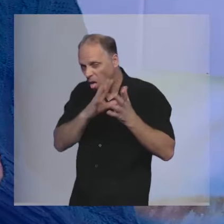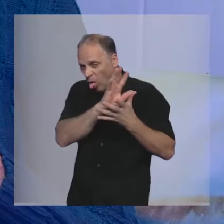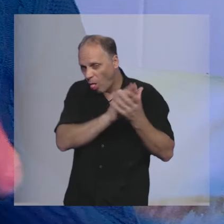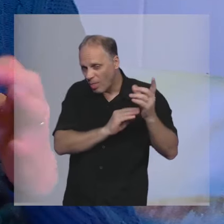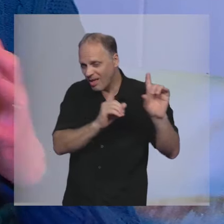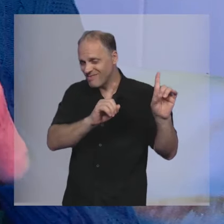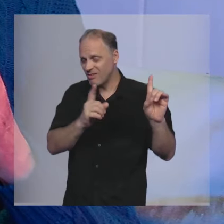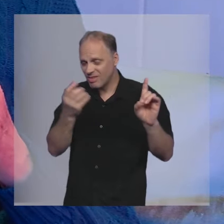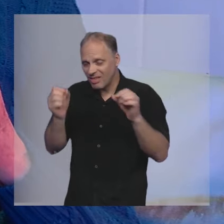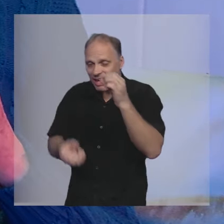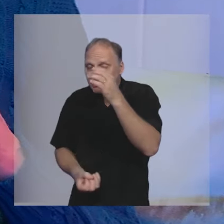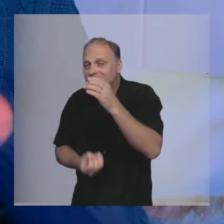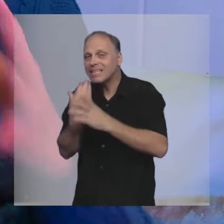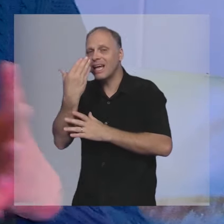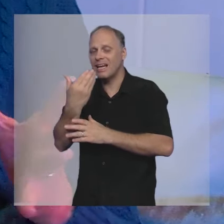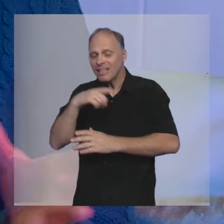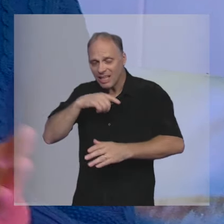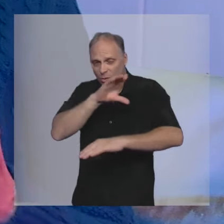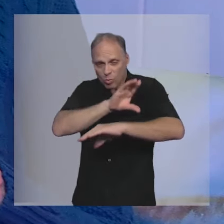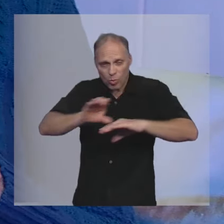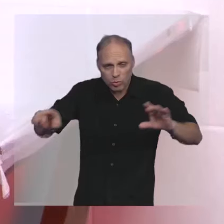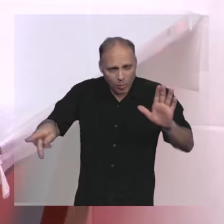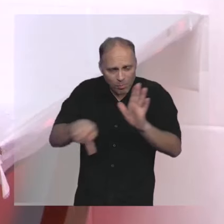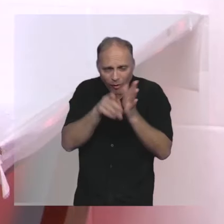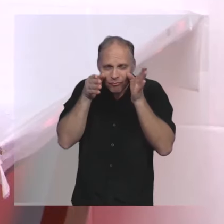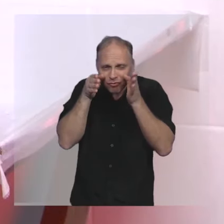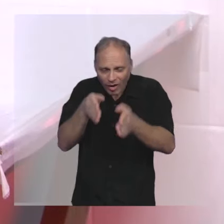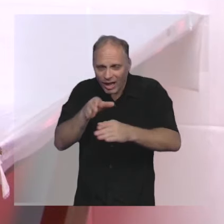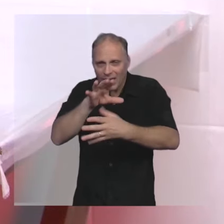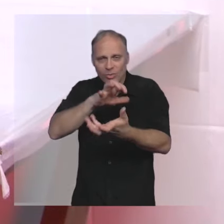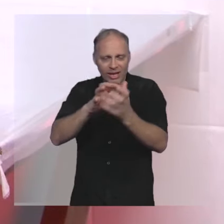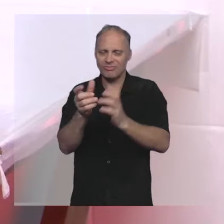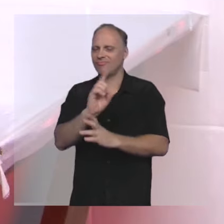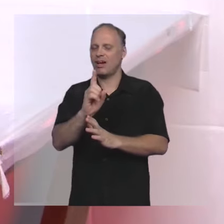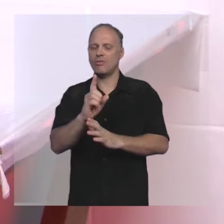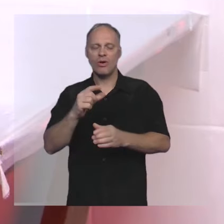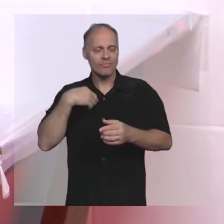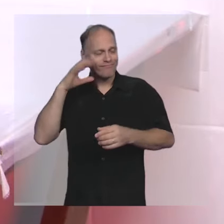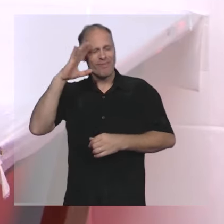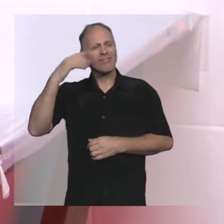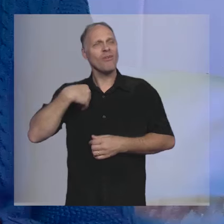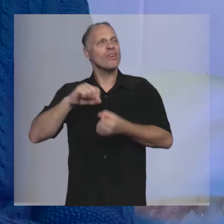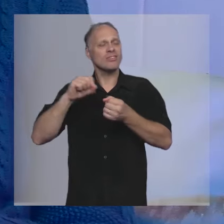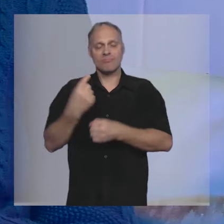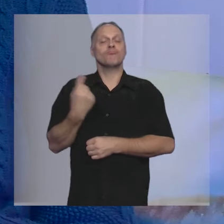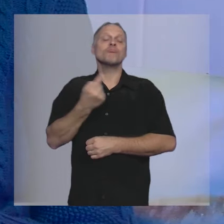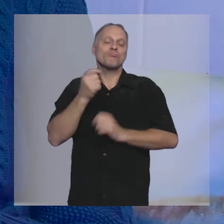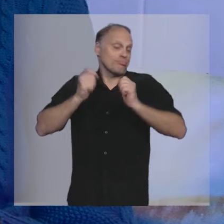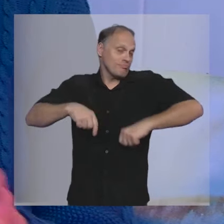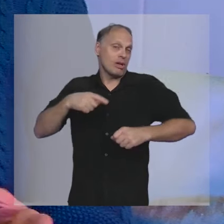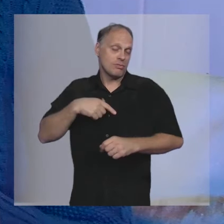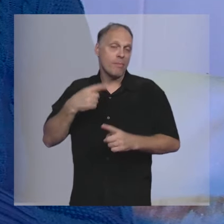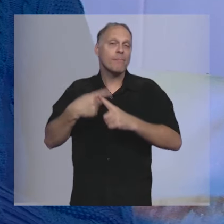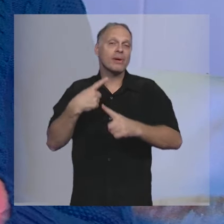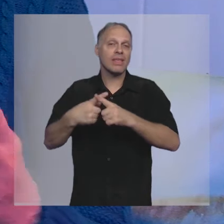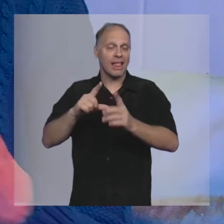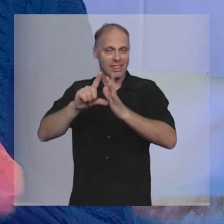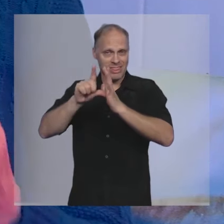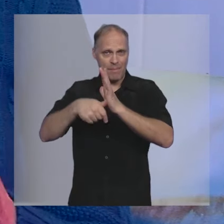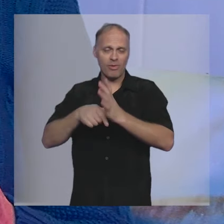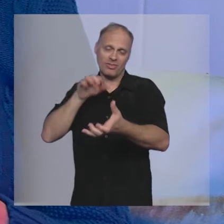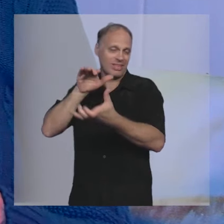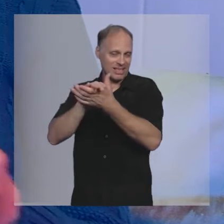ter um curso especial. Tem um direcionamento. Isso. Porque eu tinha criança,